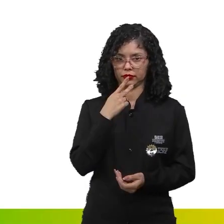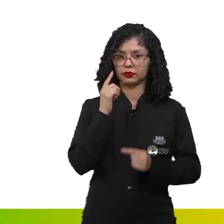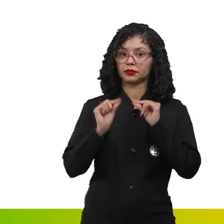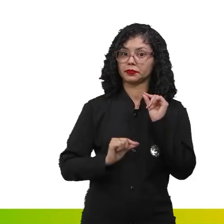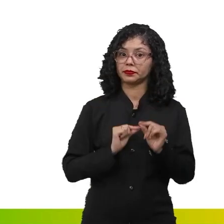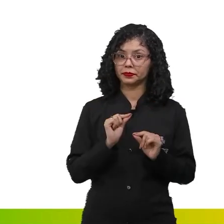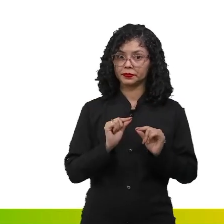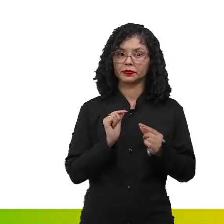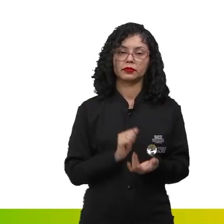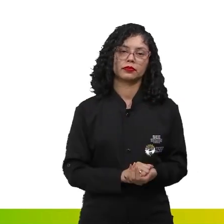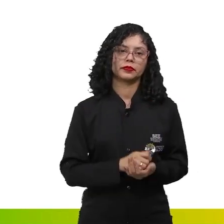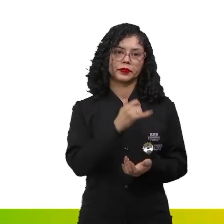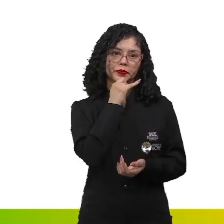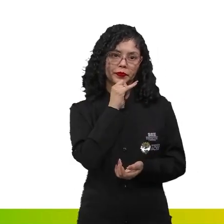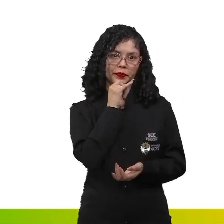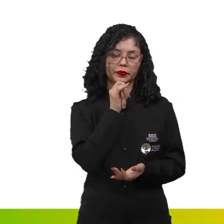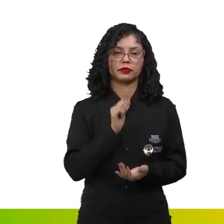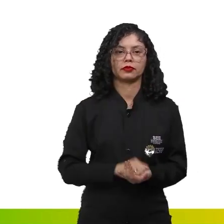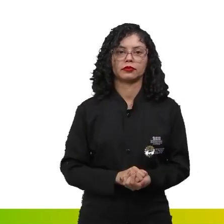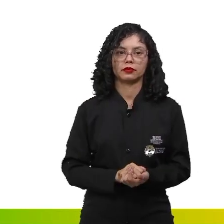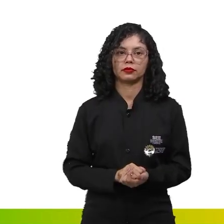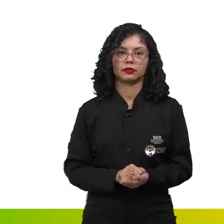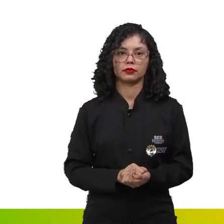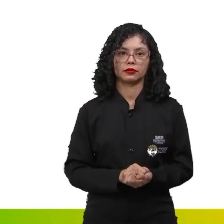o seguinte, um exemplo aí.